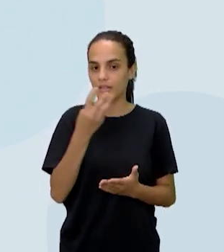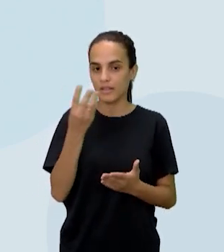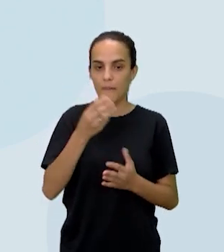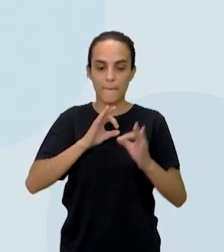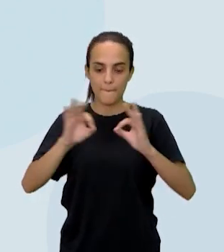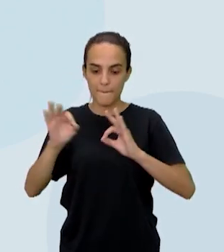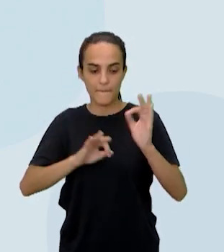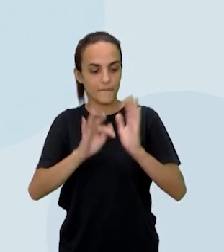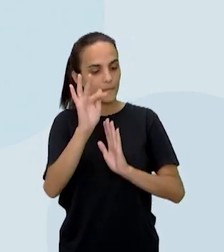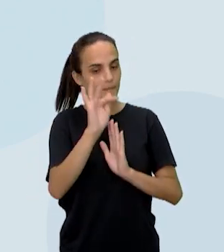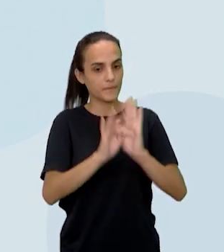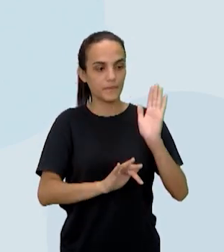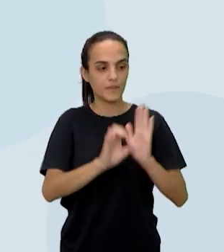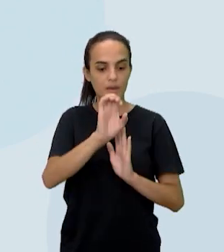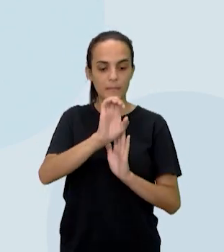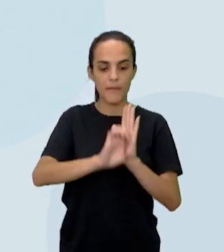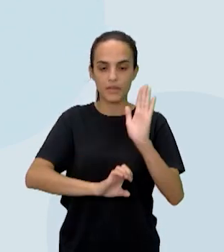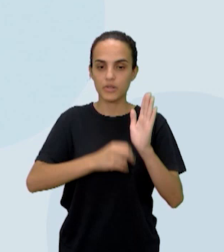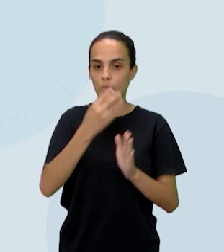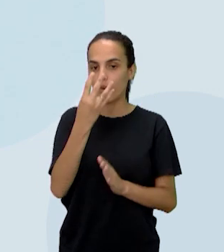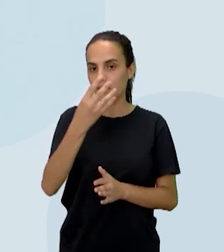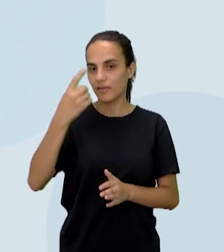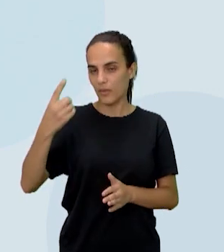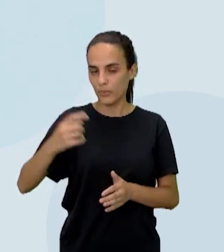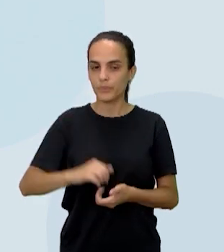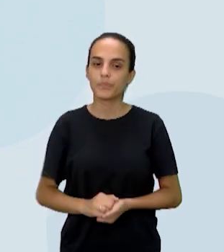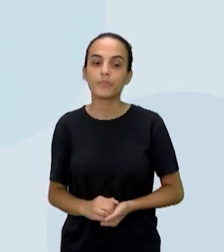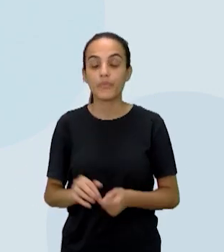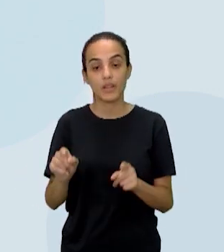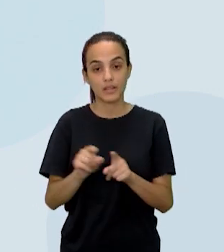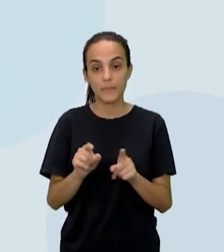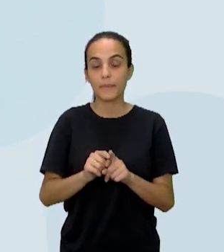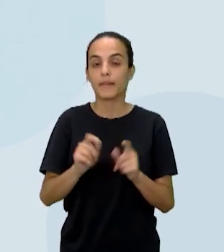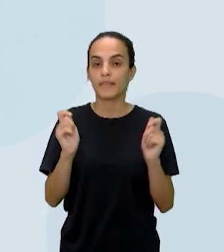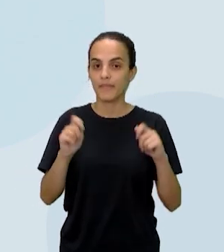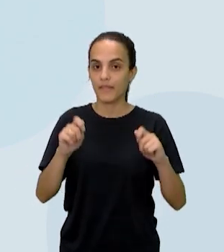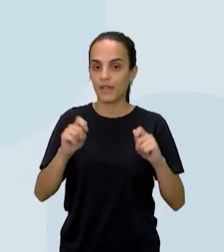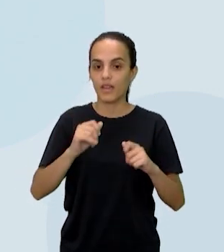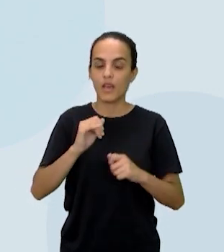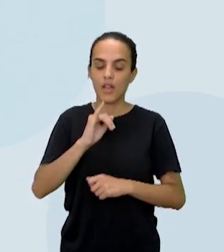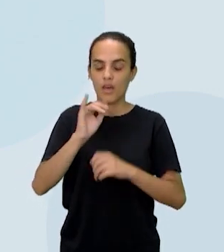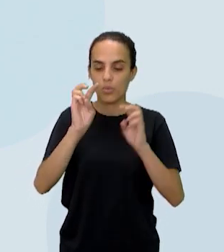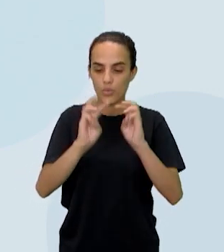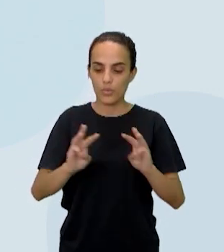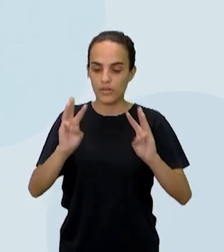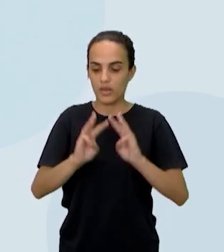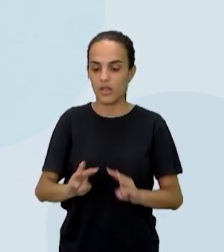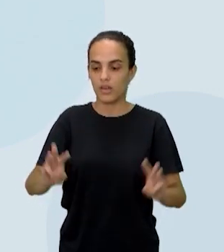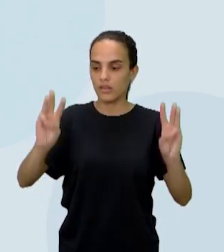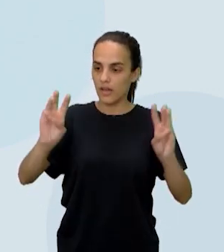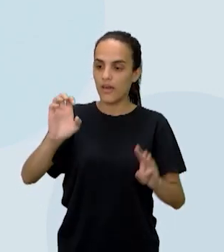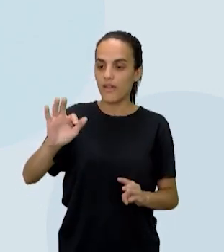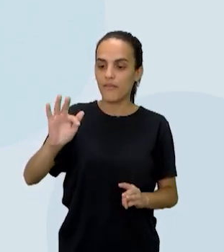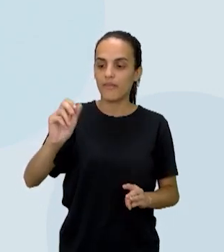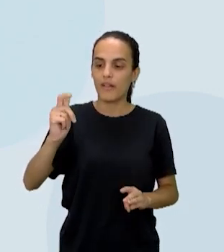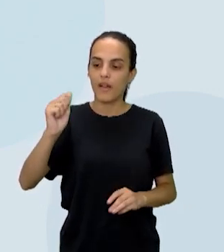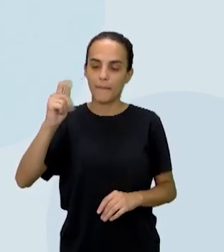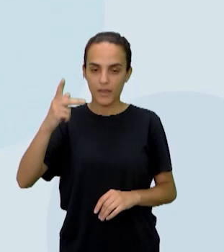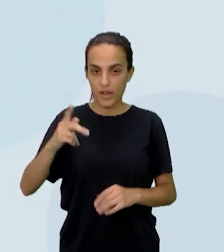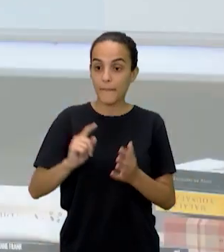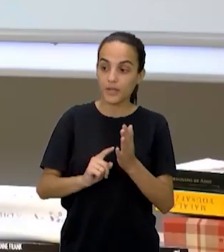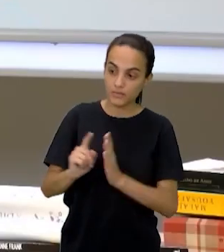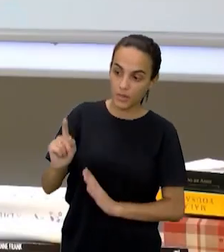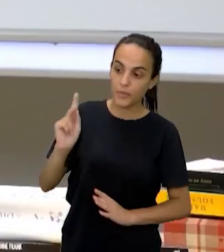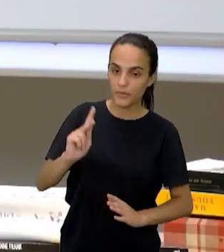de texto que está na página 41 e você também acha no site da EFAP. Você pode perguntar para o seu professor também,